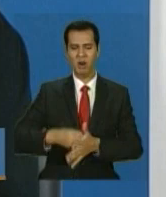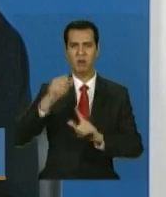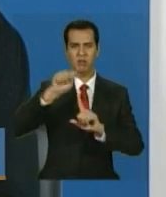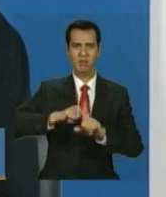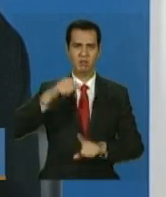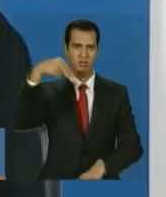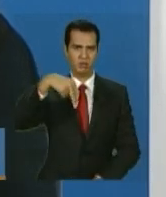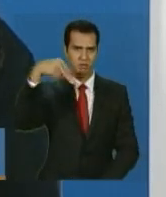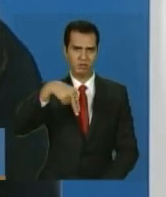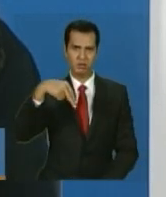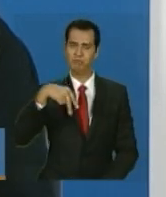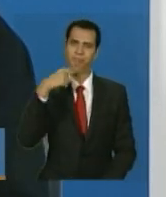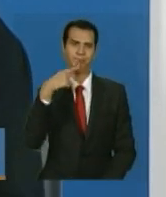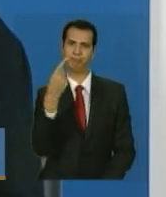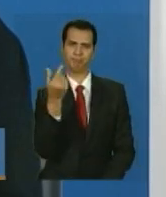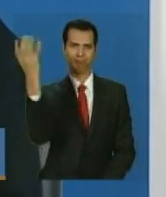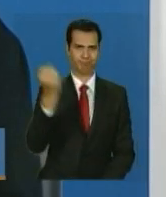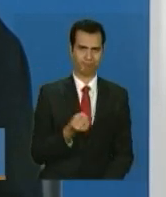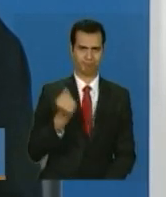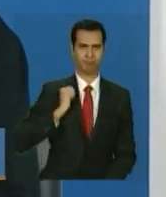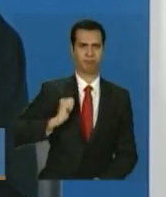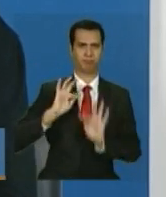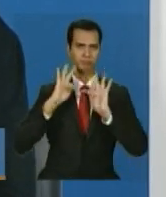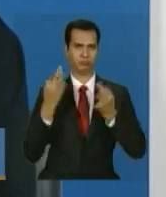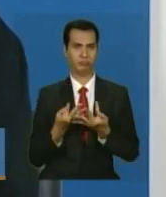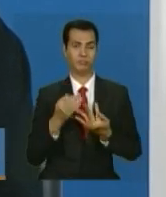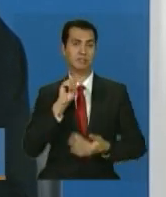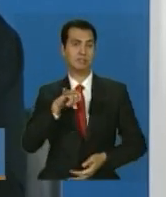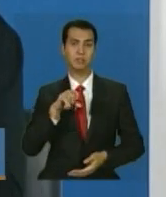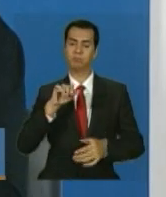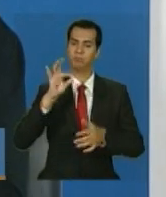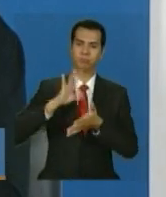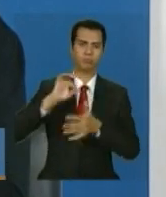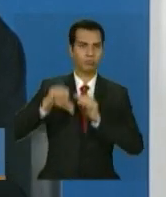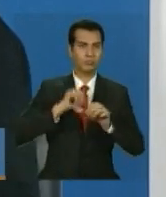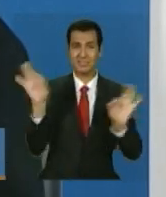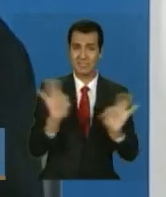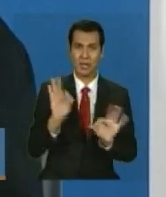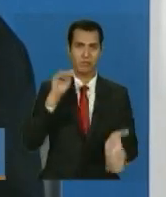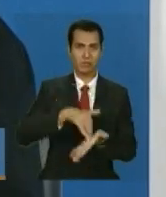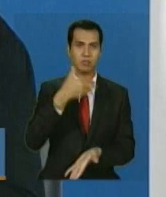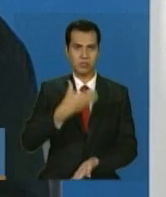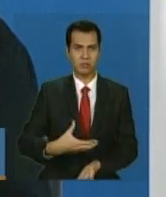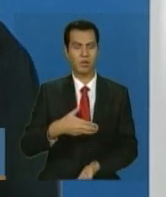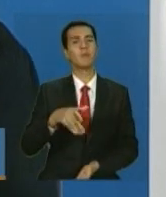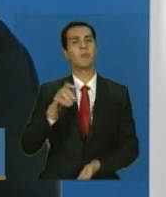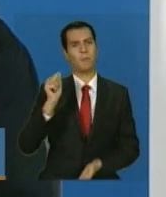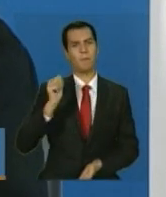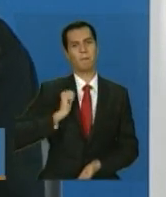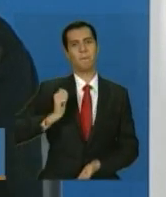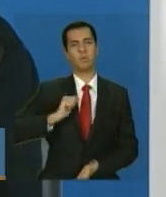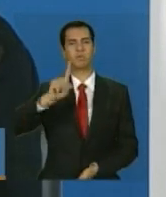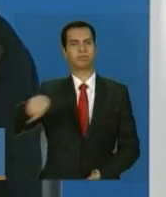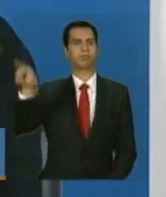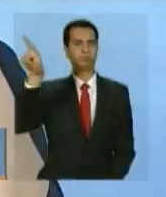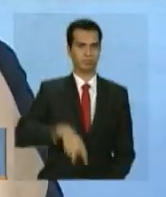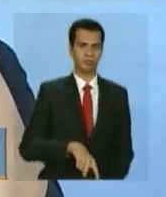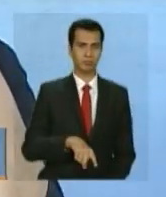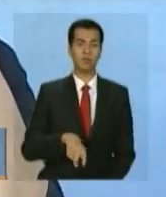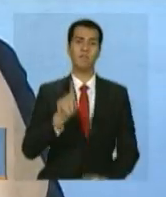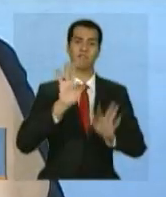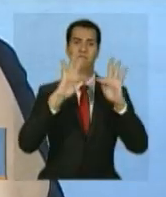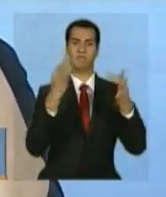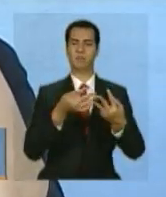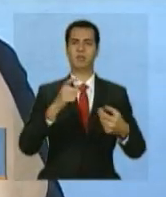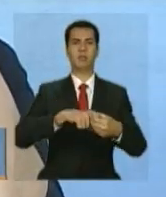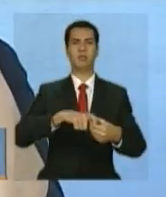poderia sacar seu benefício. E se esse cadastro não fosse atualizado até dezembro, em janeiro, o seu benefício seria cancelado. Ela deixaria o programa